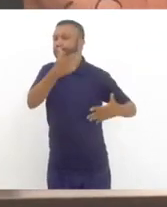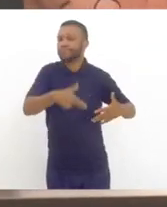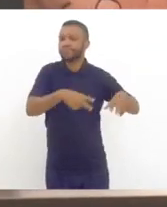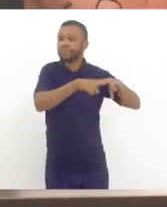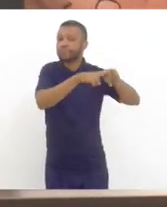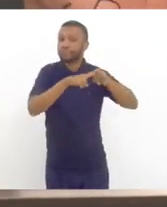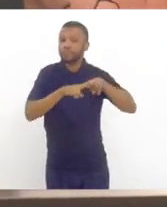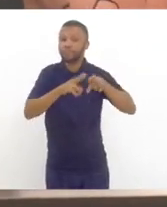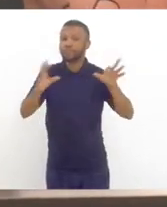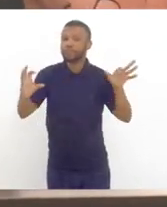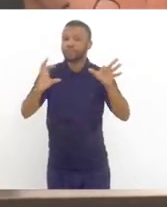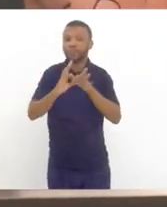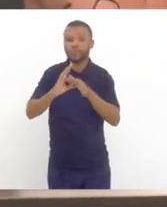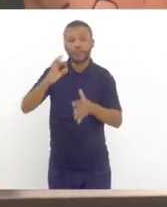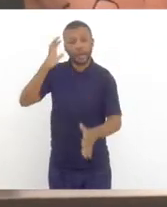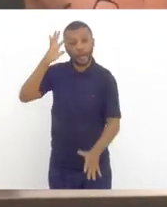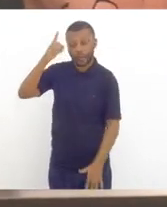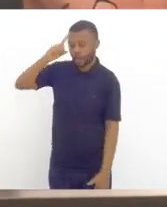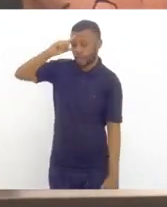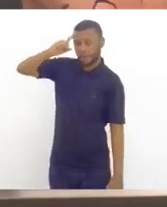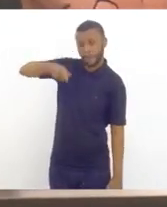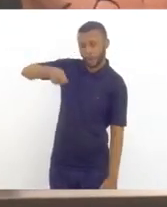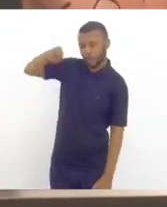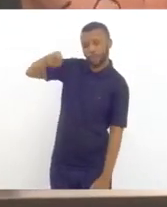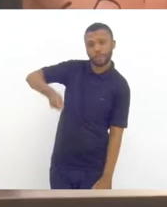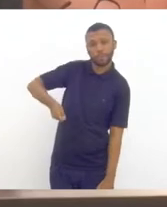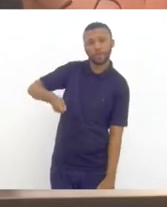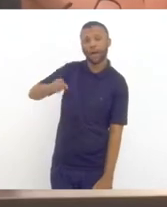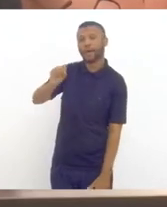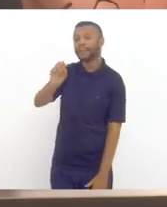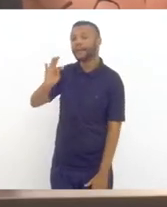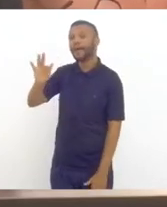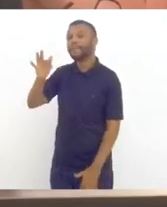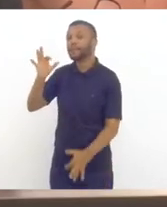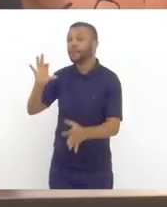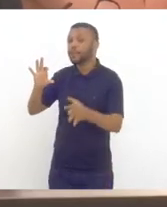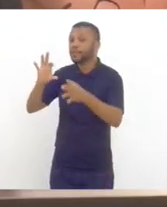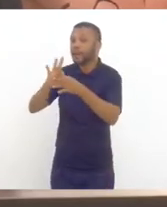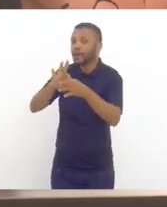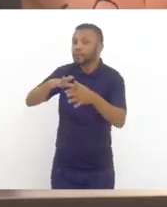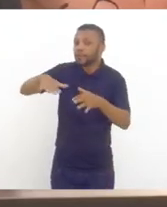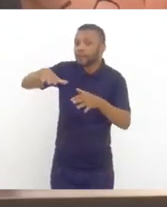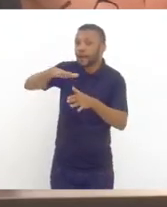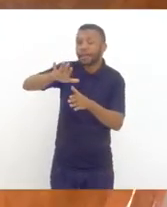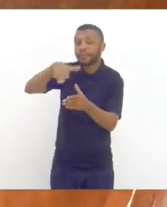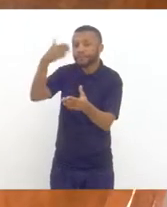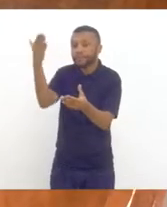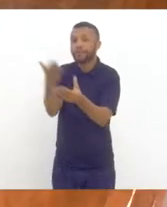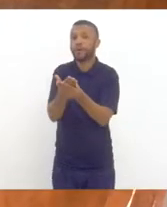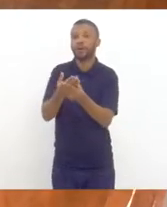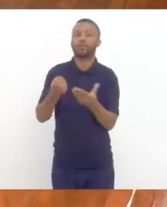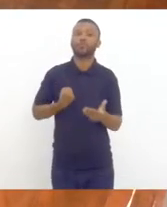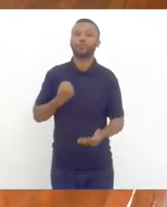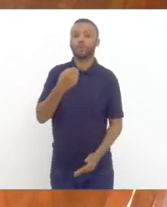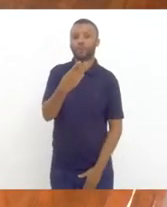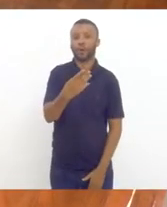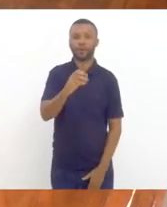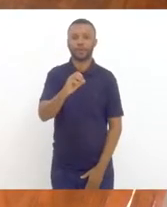do STF, proferida no bojo da representação